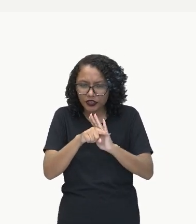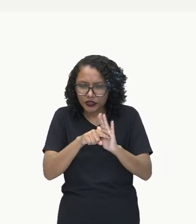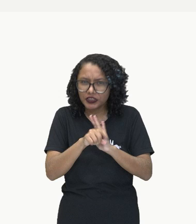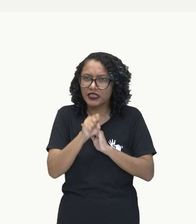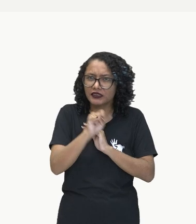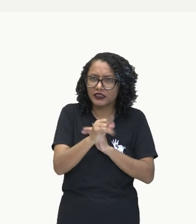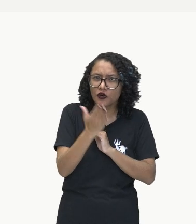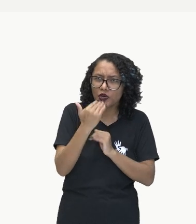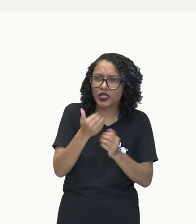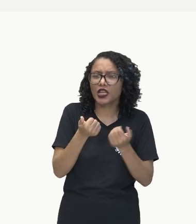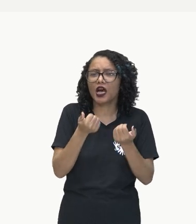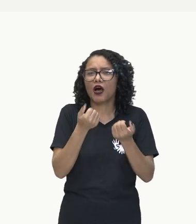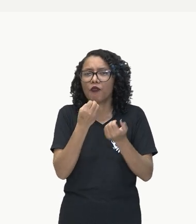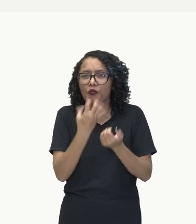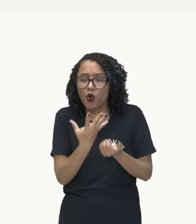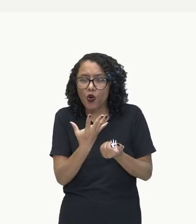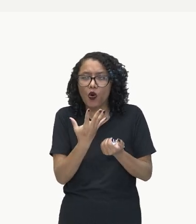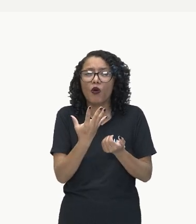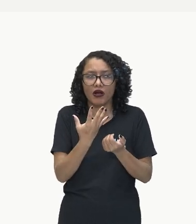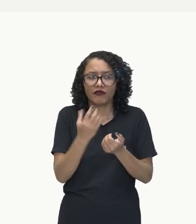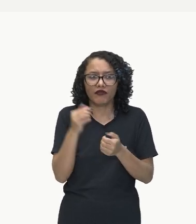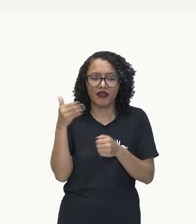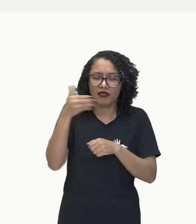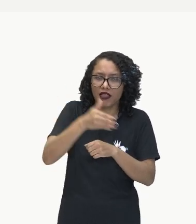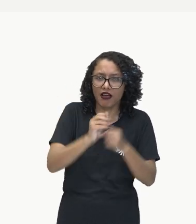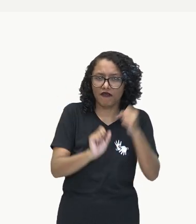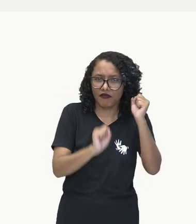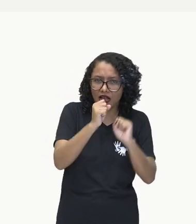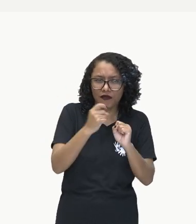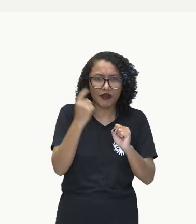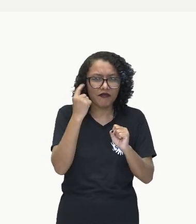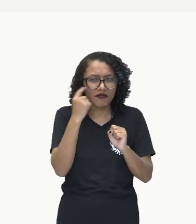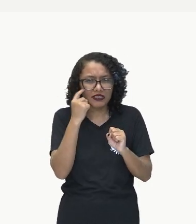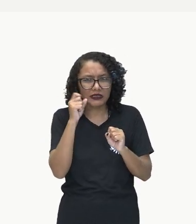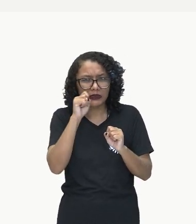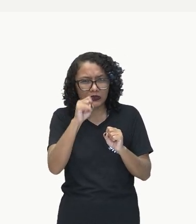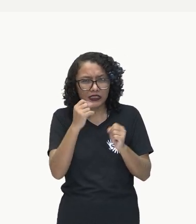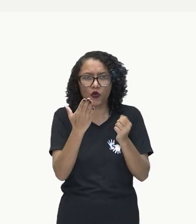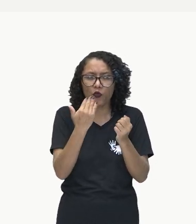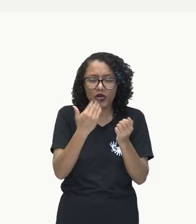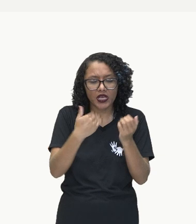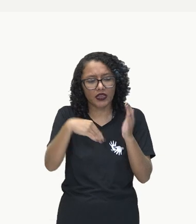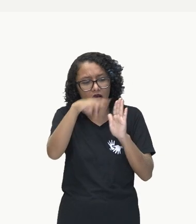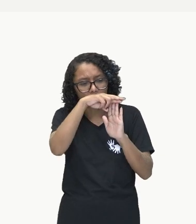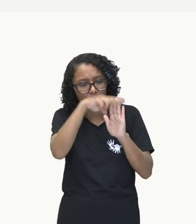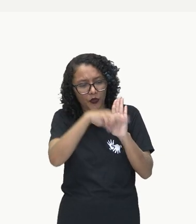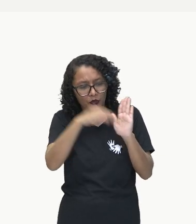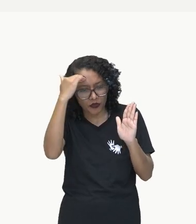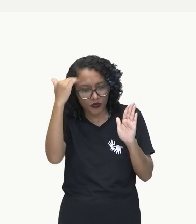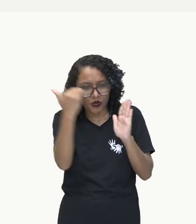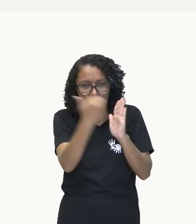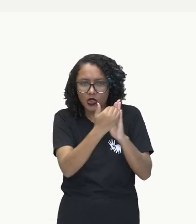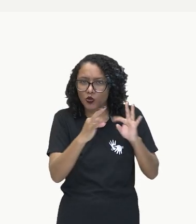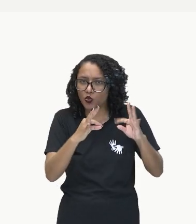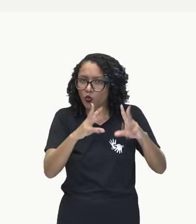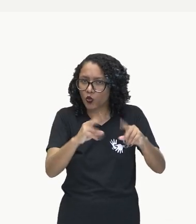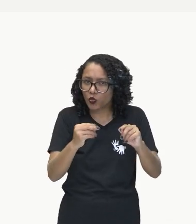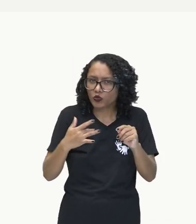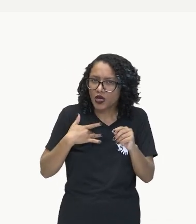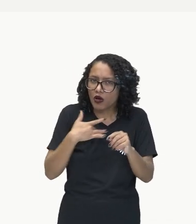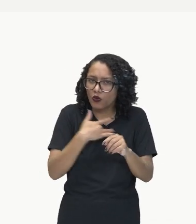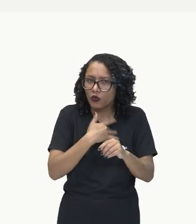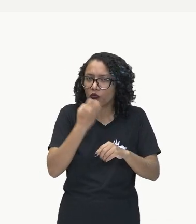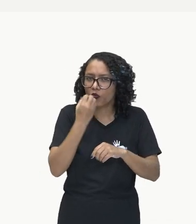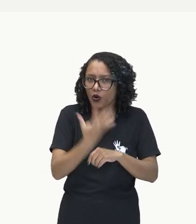fábricas observam se elas estão dentro dos padrões de saúde estabelecidos pelo governo federal. E aqui, nessa